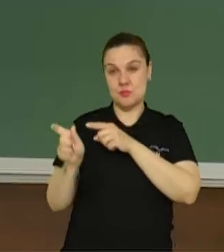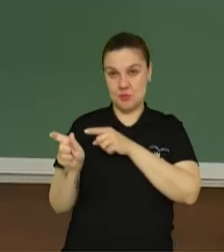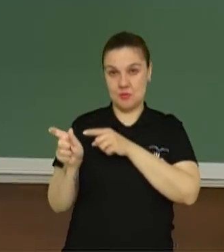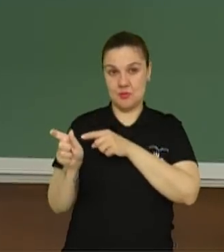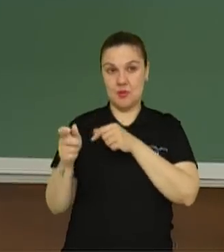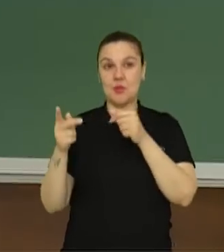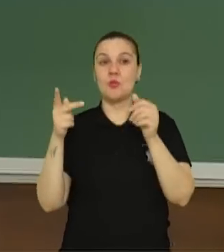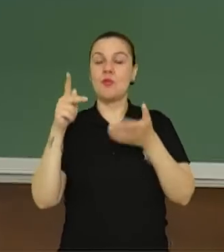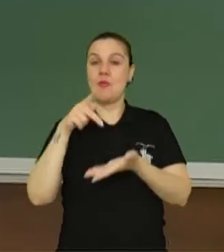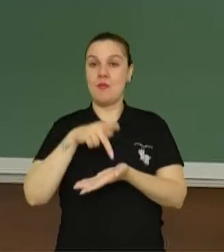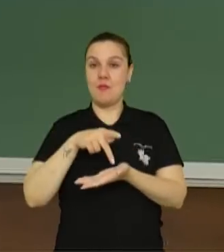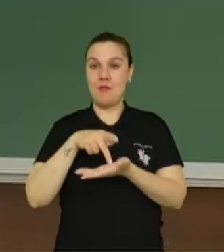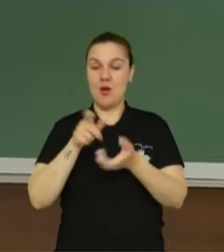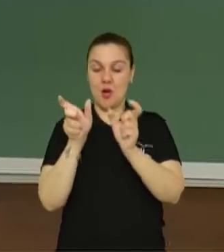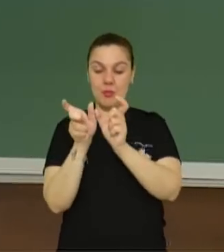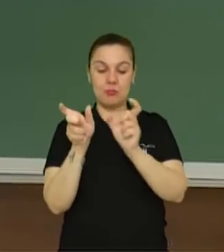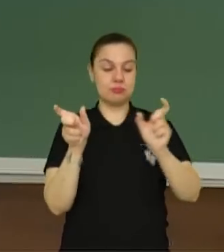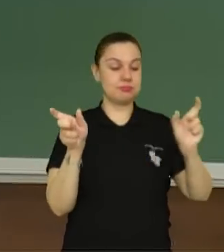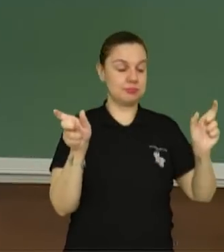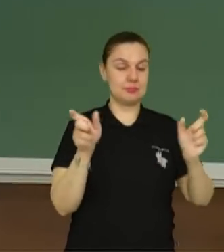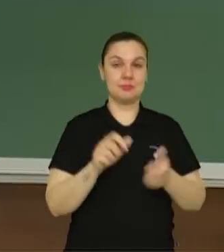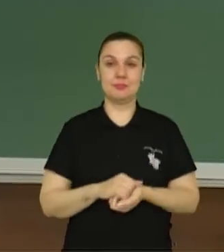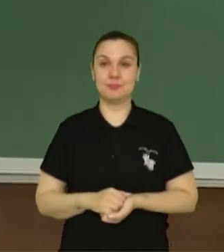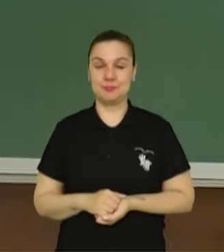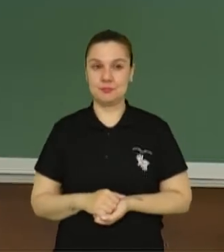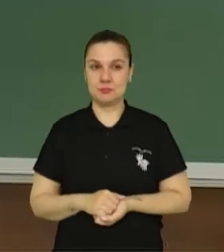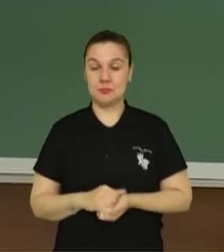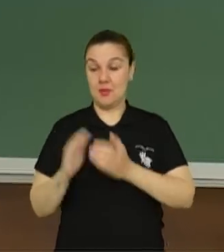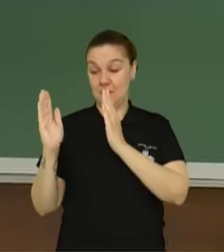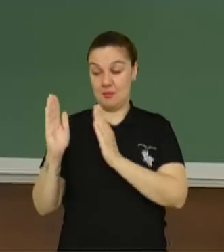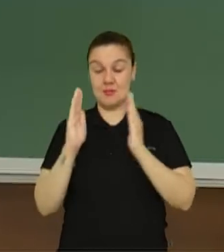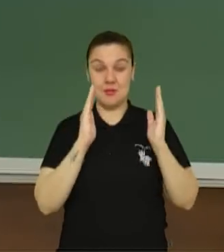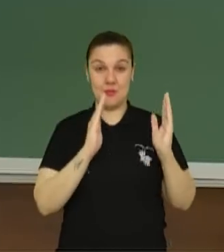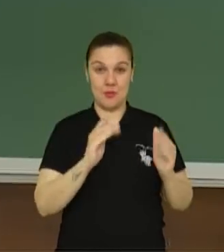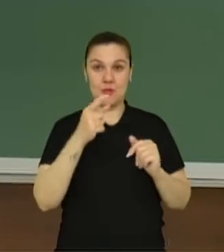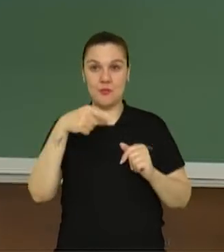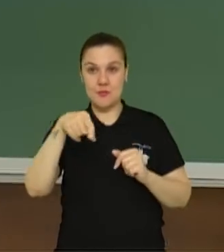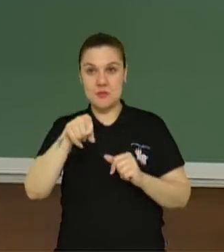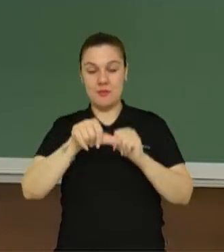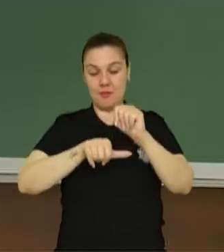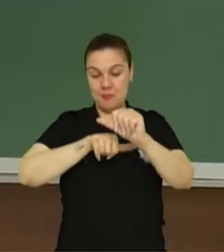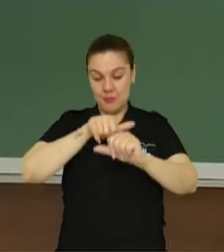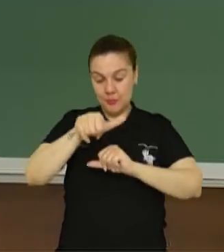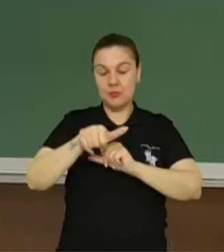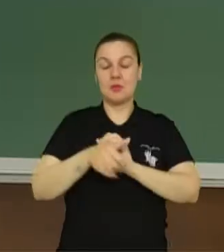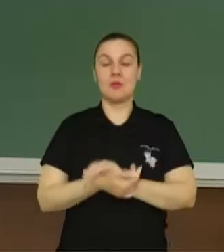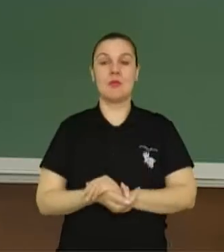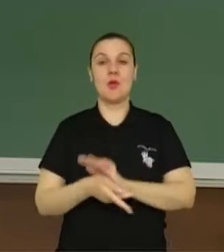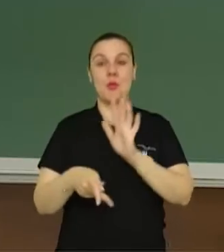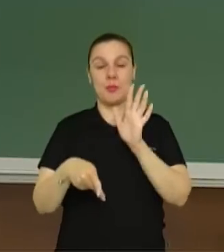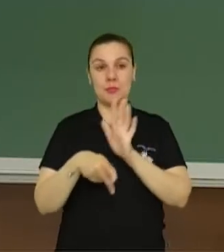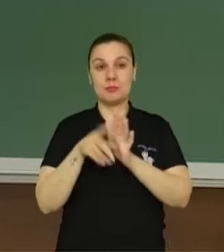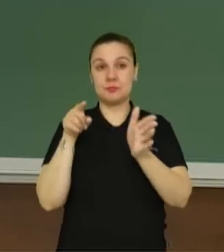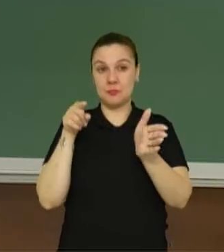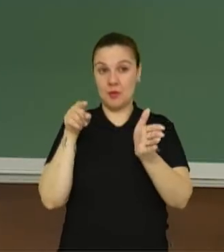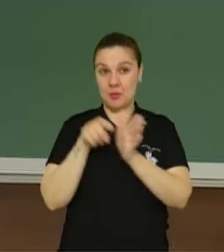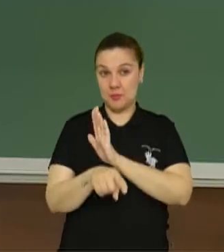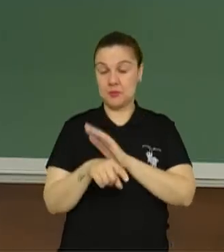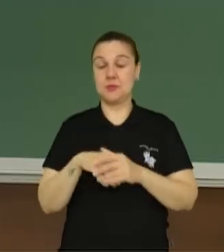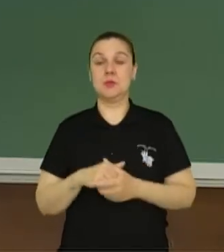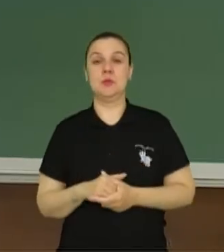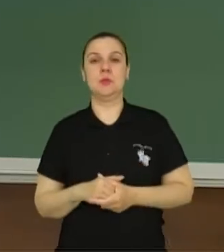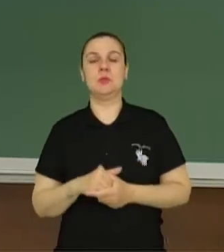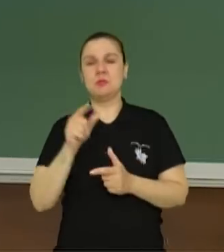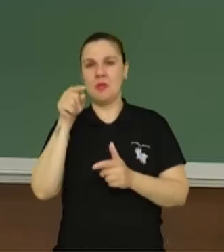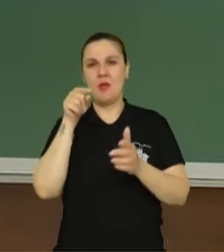Sujeito, verbo e em seguida o complemento, nesta ordem. E você vai modificar a pergunta, né? Está aqui numa